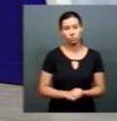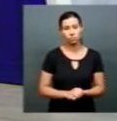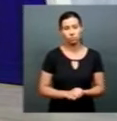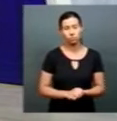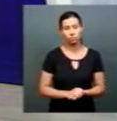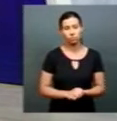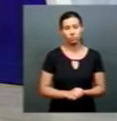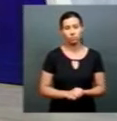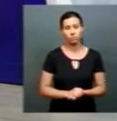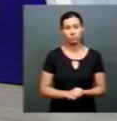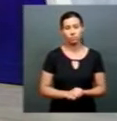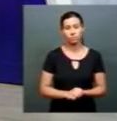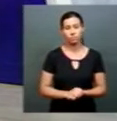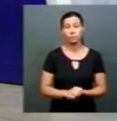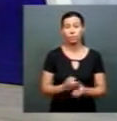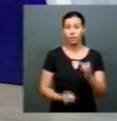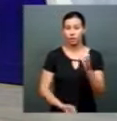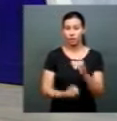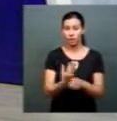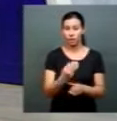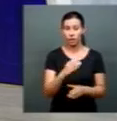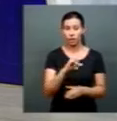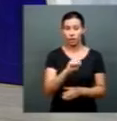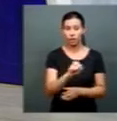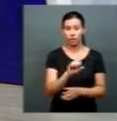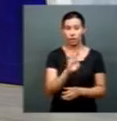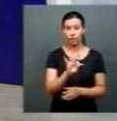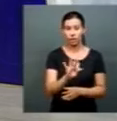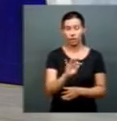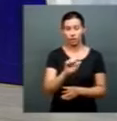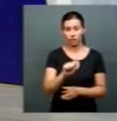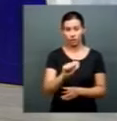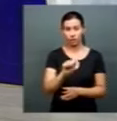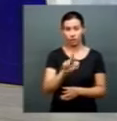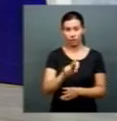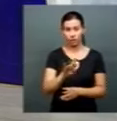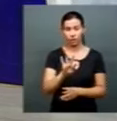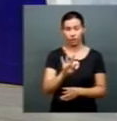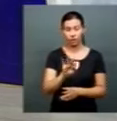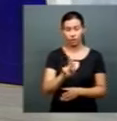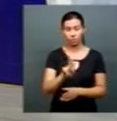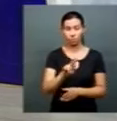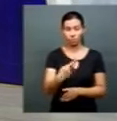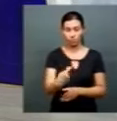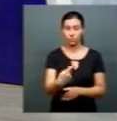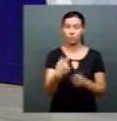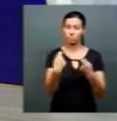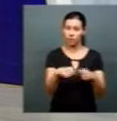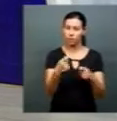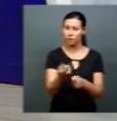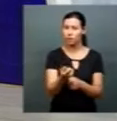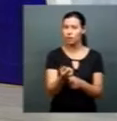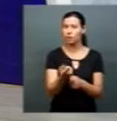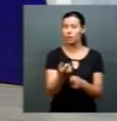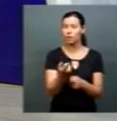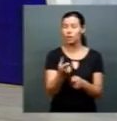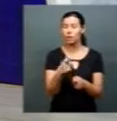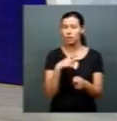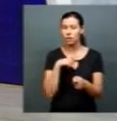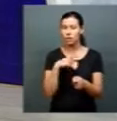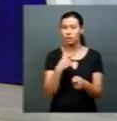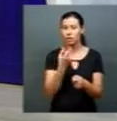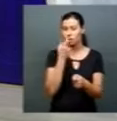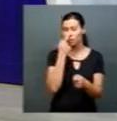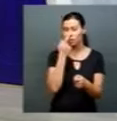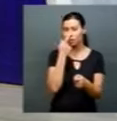Para se montar uma startup, Manuela, há que ter afinidade com a tecnologia, com a